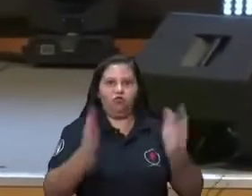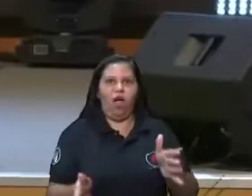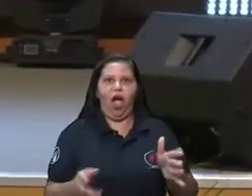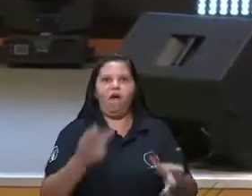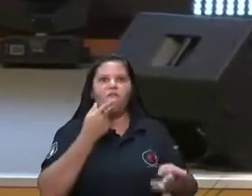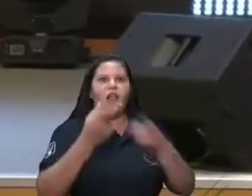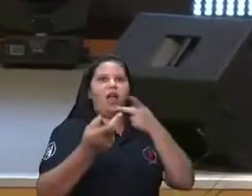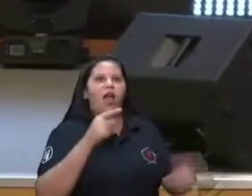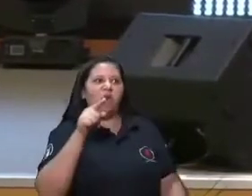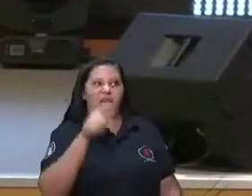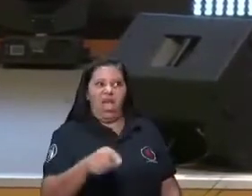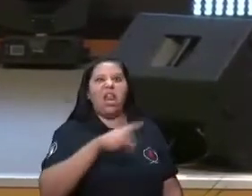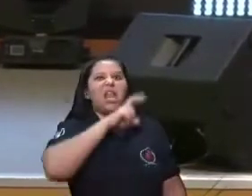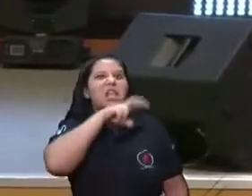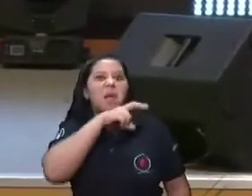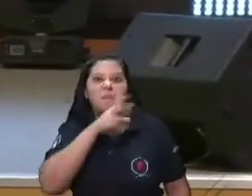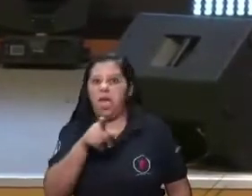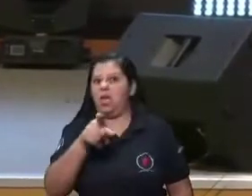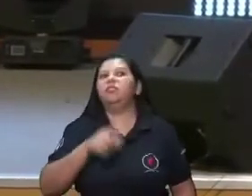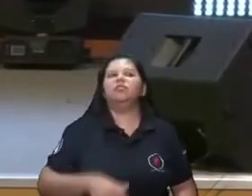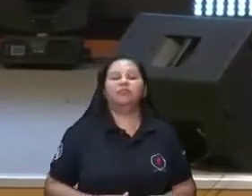serpente.